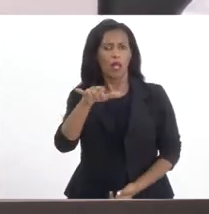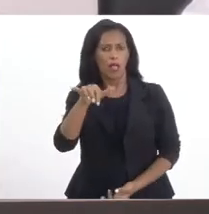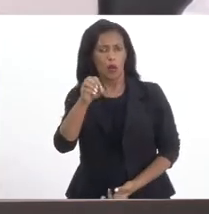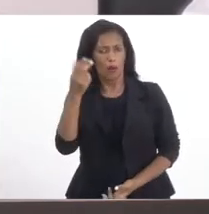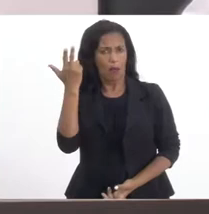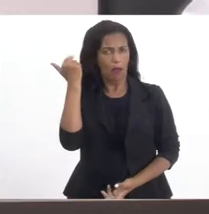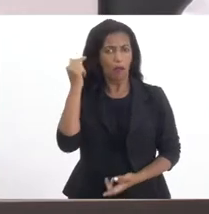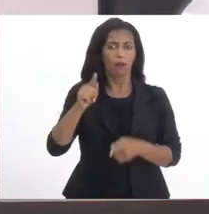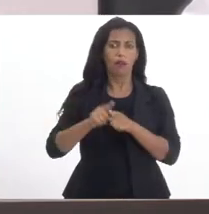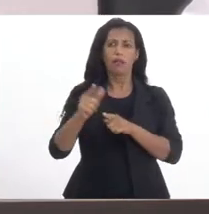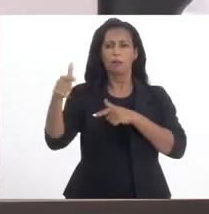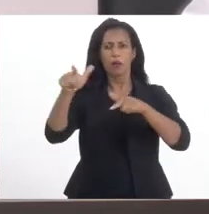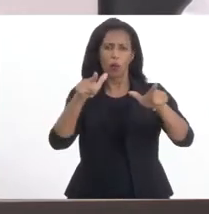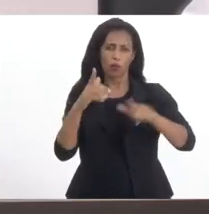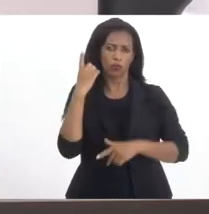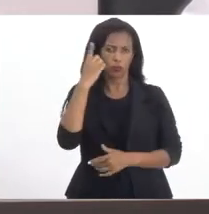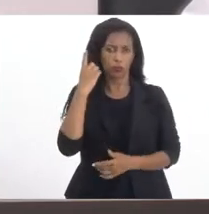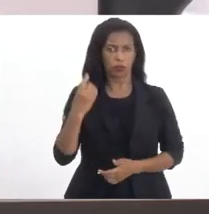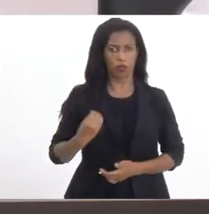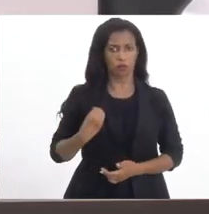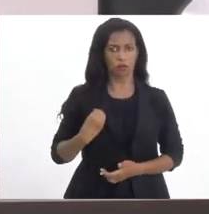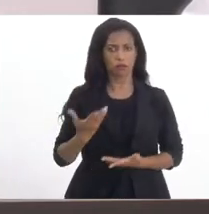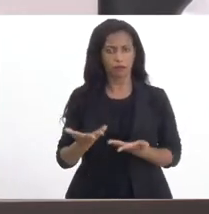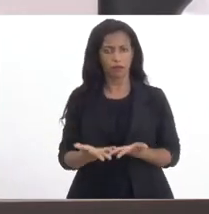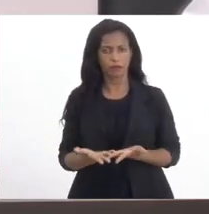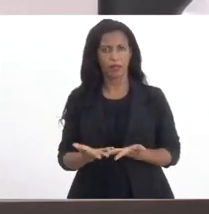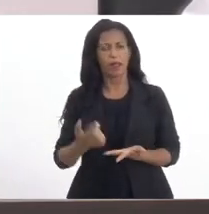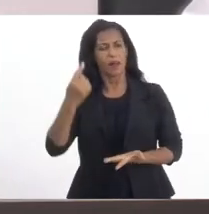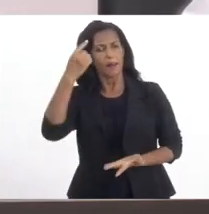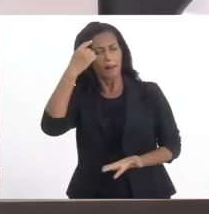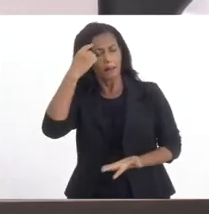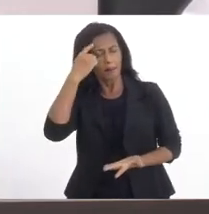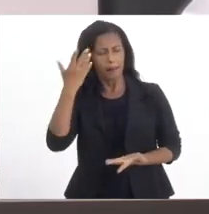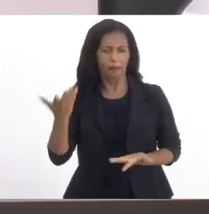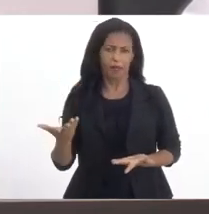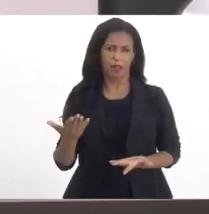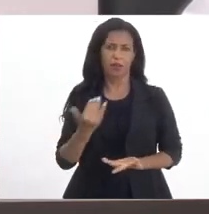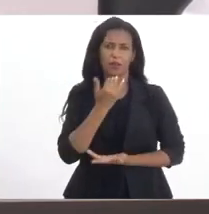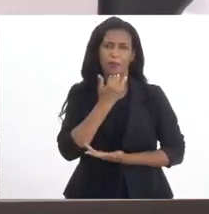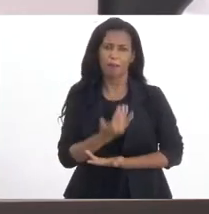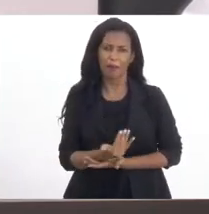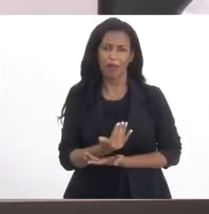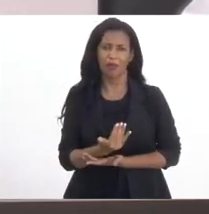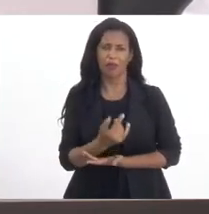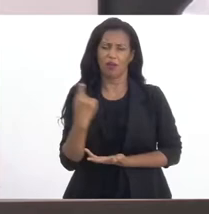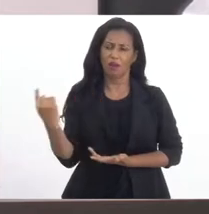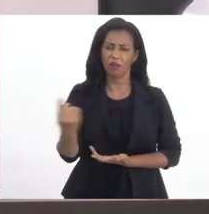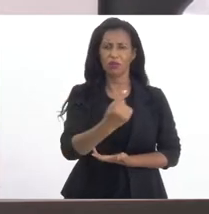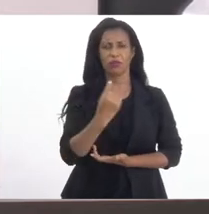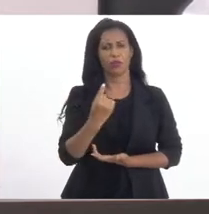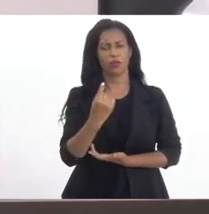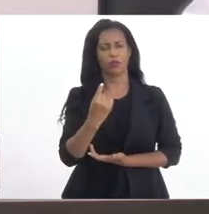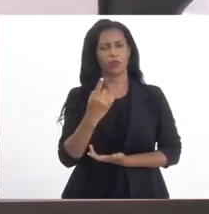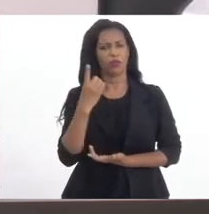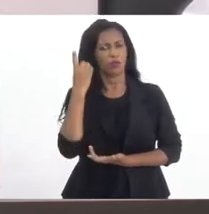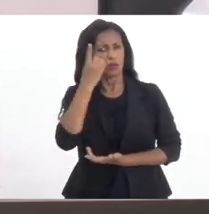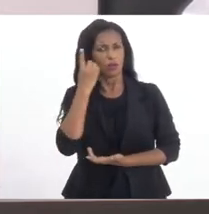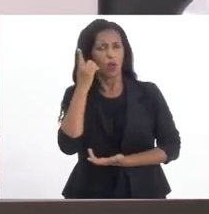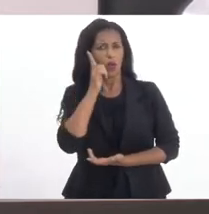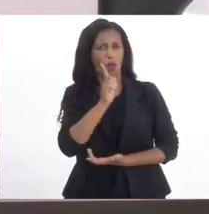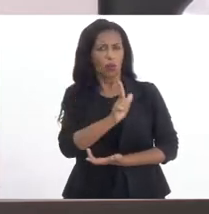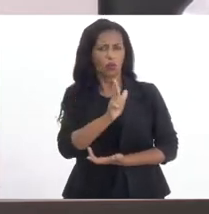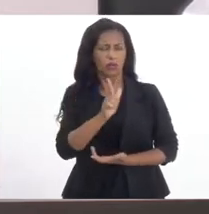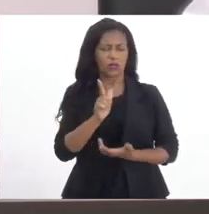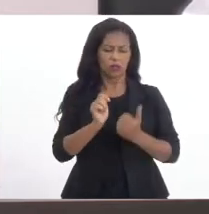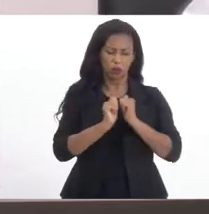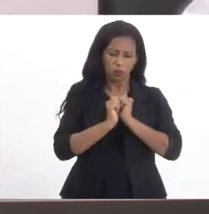presentes. Peço naturalmente para os deputados que, né, tenham a sensibilidade de a gente conseguir levar isso de uma